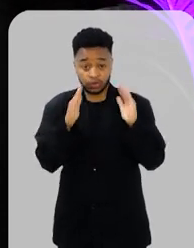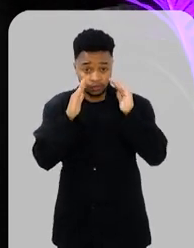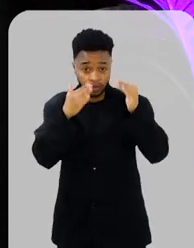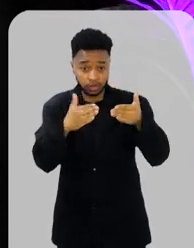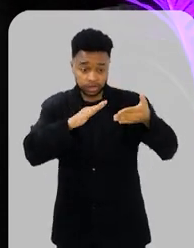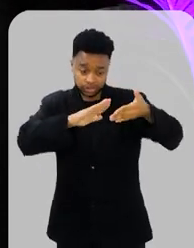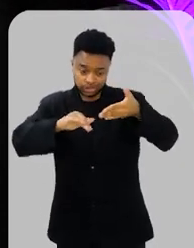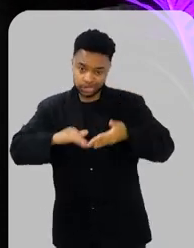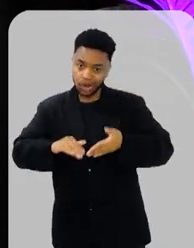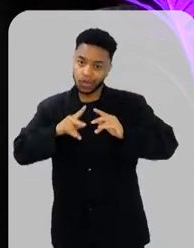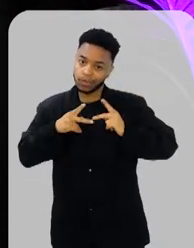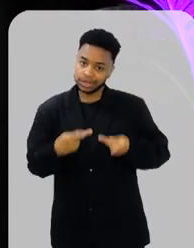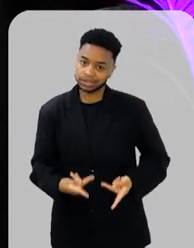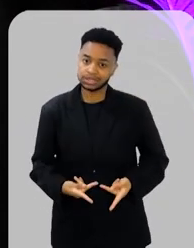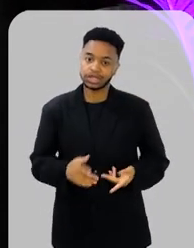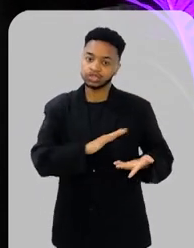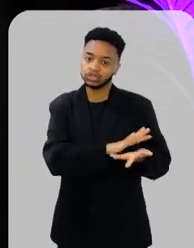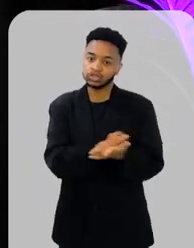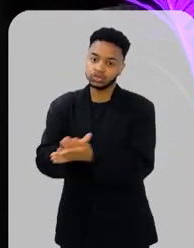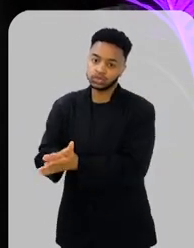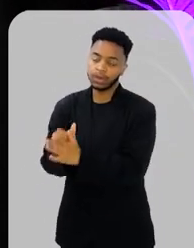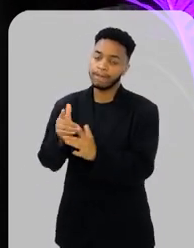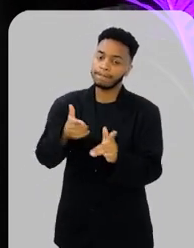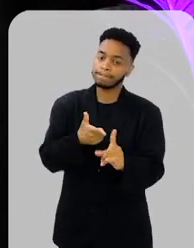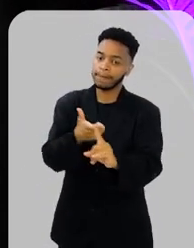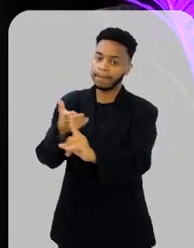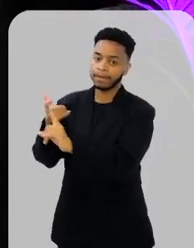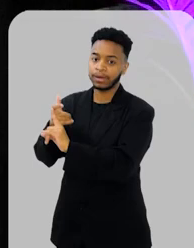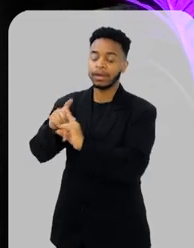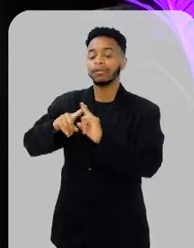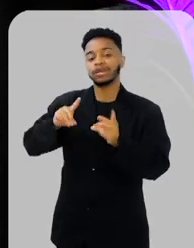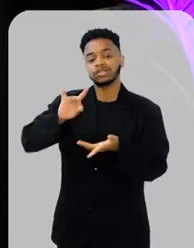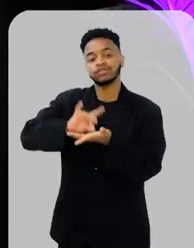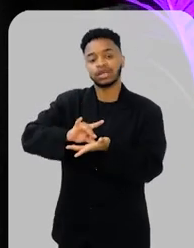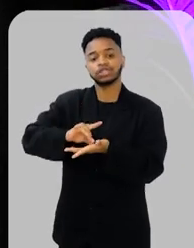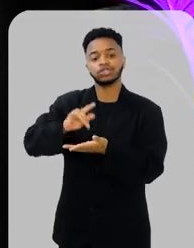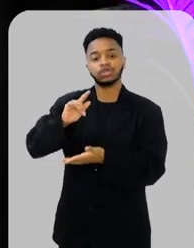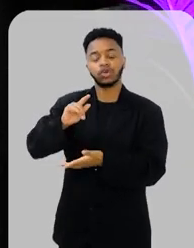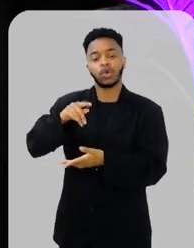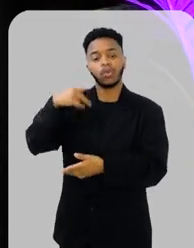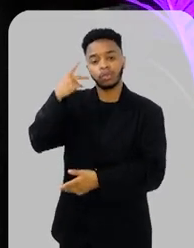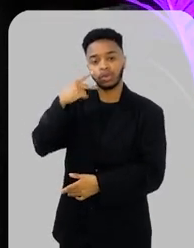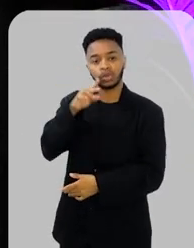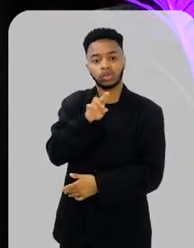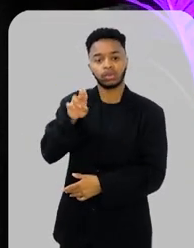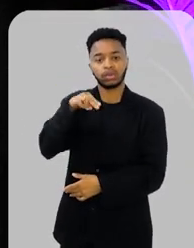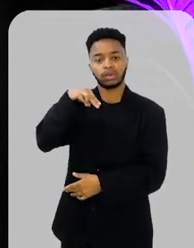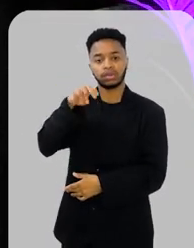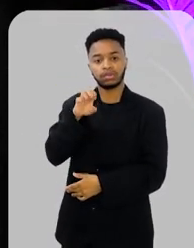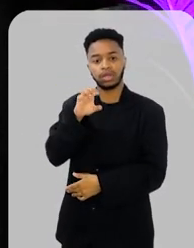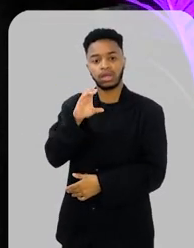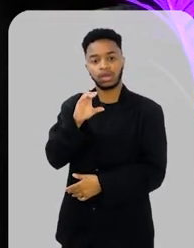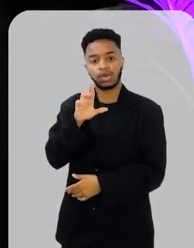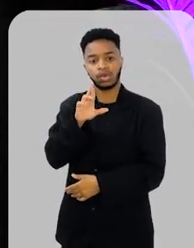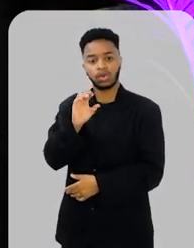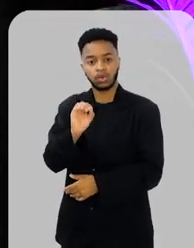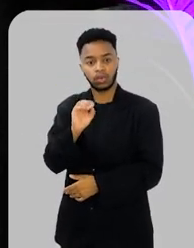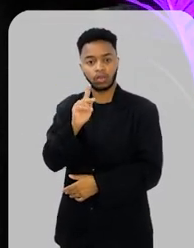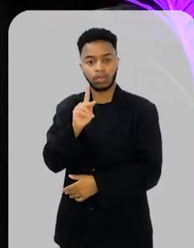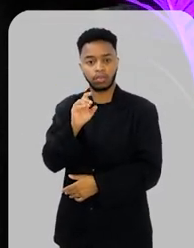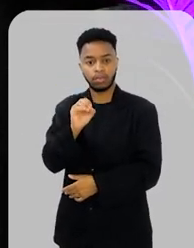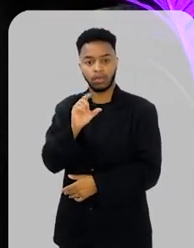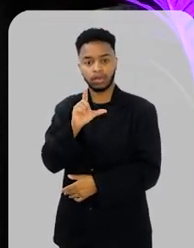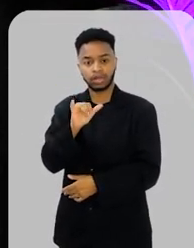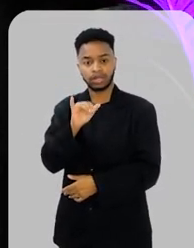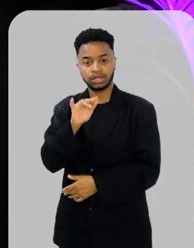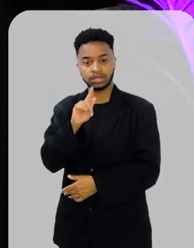ela está voltada à desumanização, à morte, ao extermínio. E é uma política que, na verdade, é uma necropolítica, como diria o autor